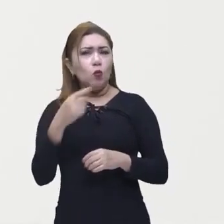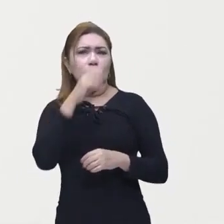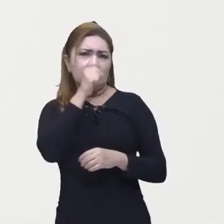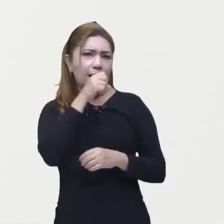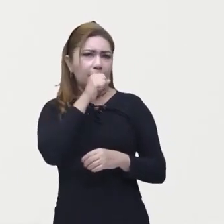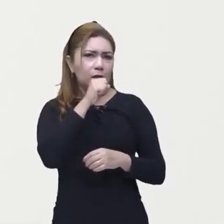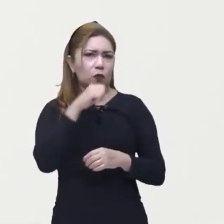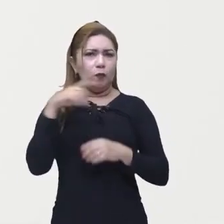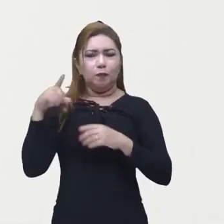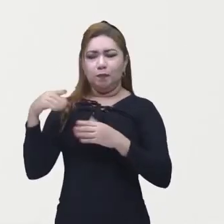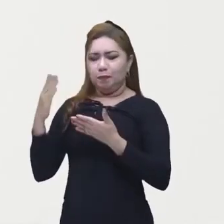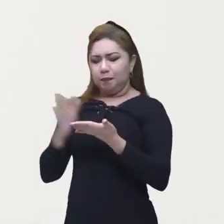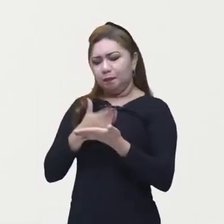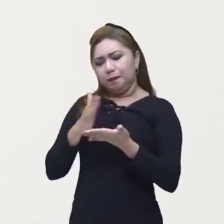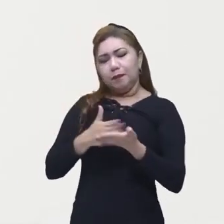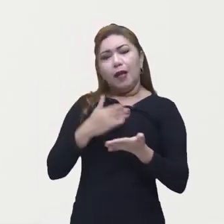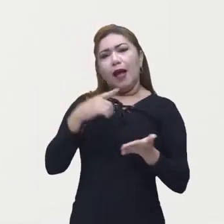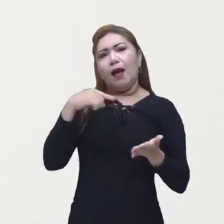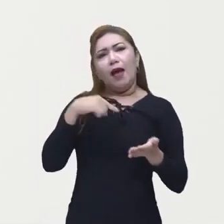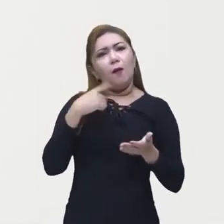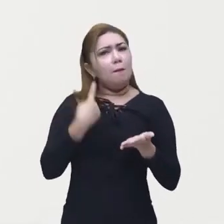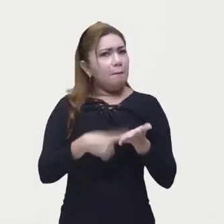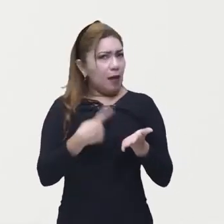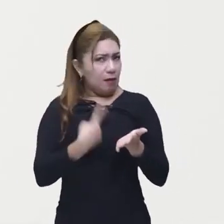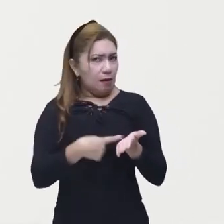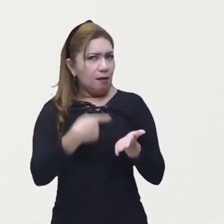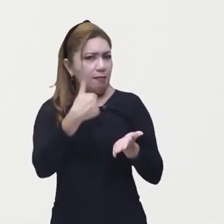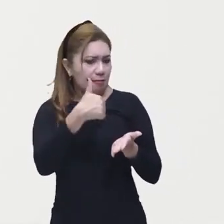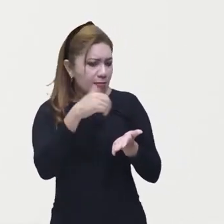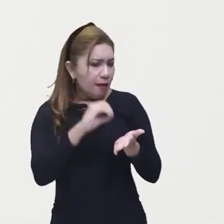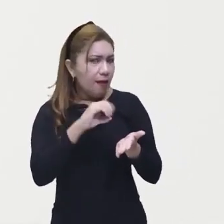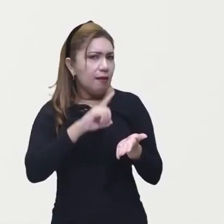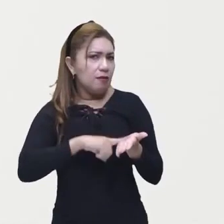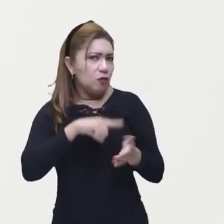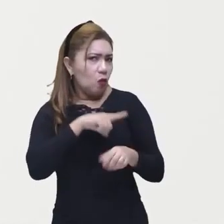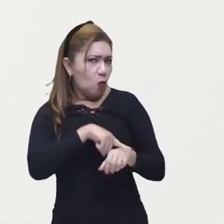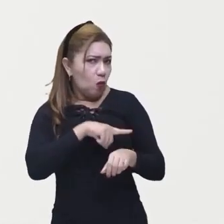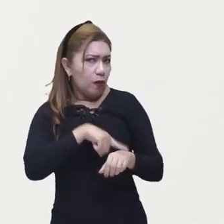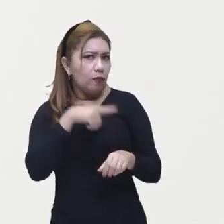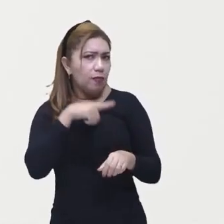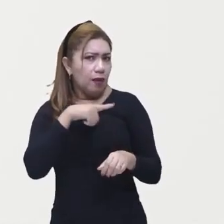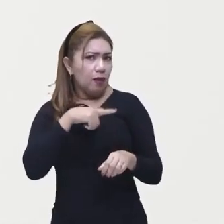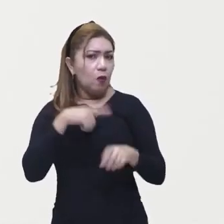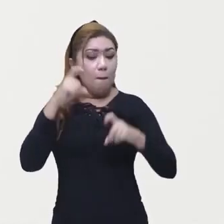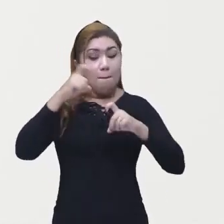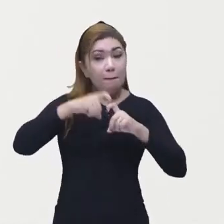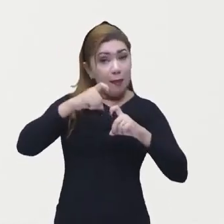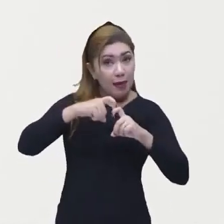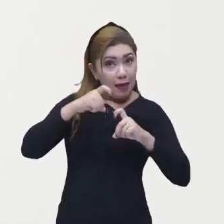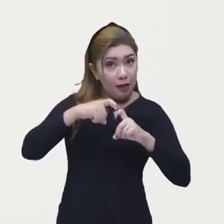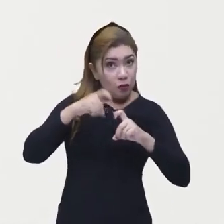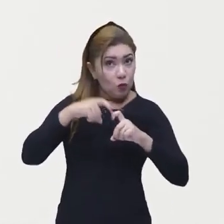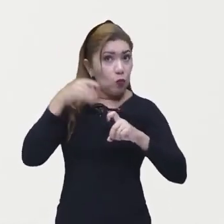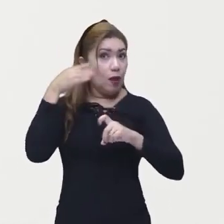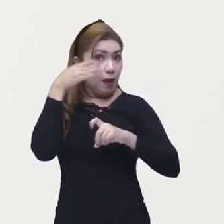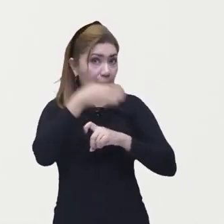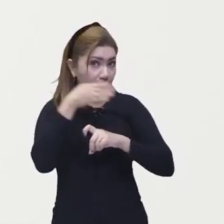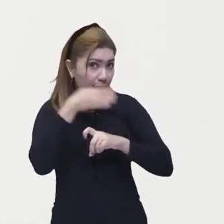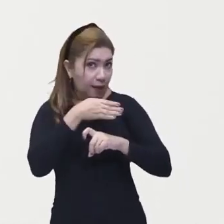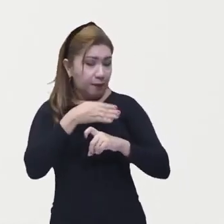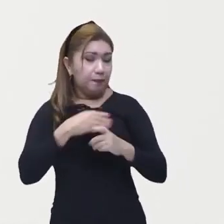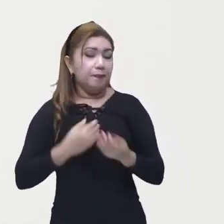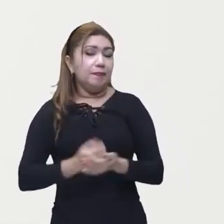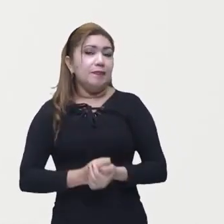aqui: sábado às 10 horas eu tenho uma consulta. Ok? Então, para isso você utiliza a